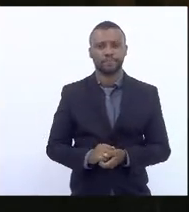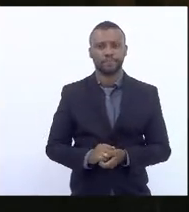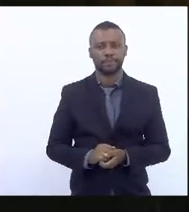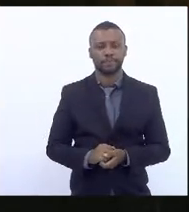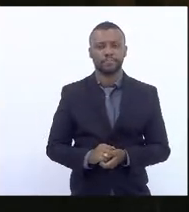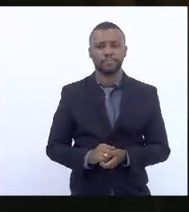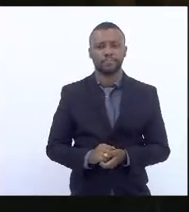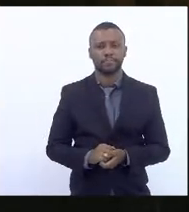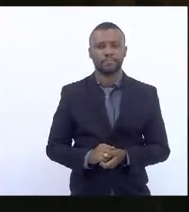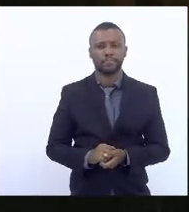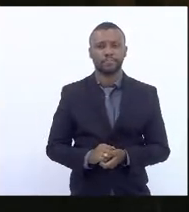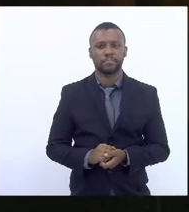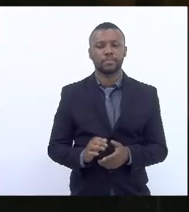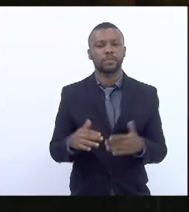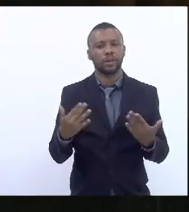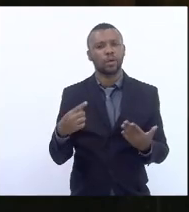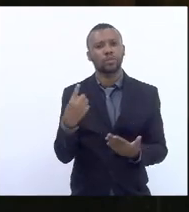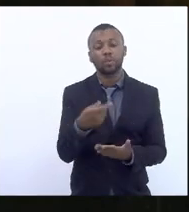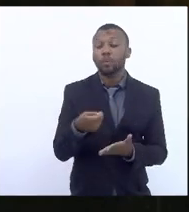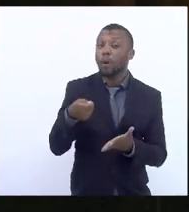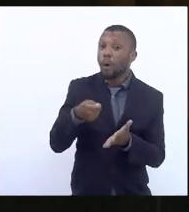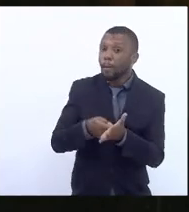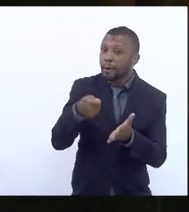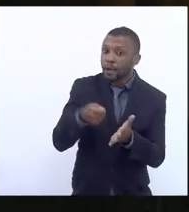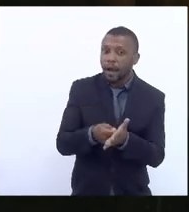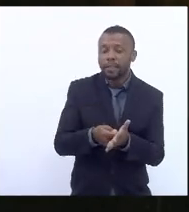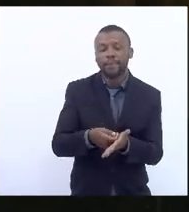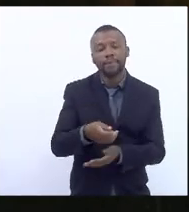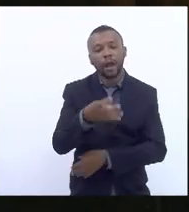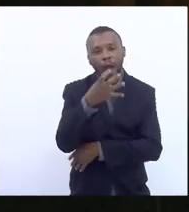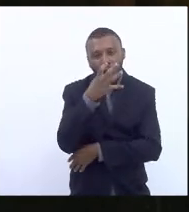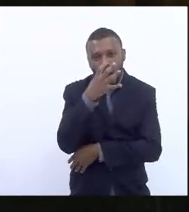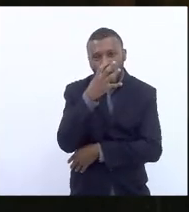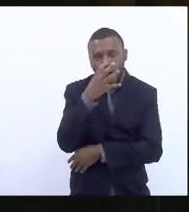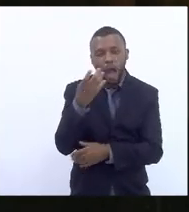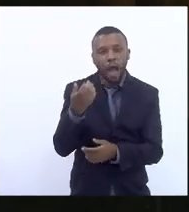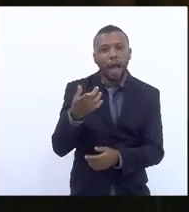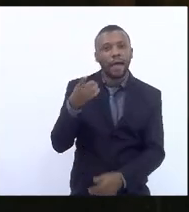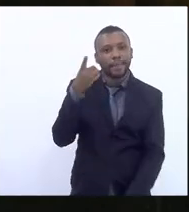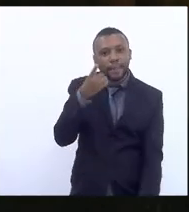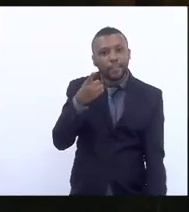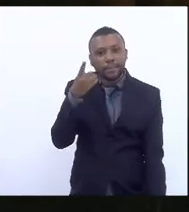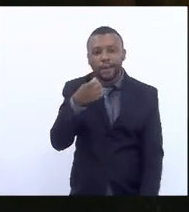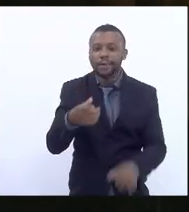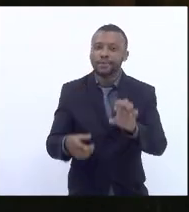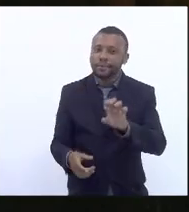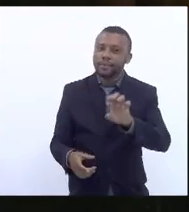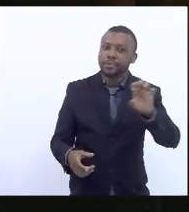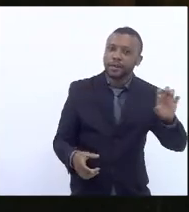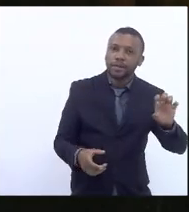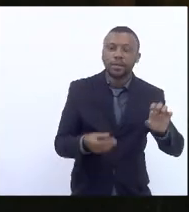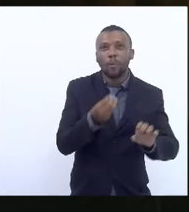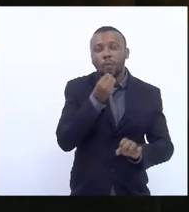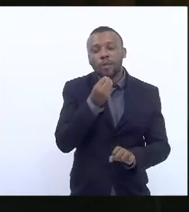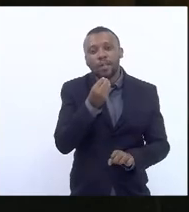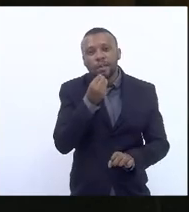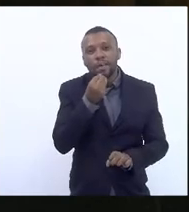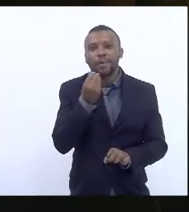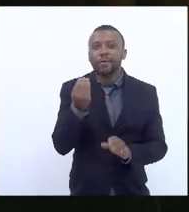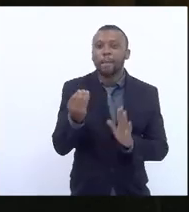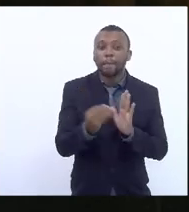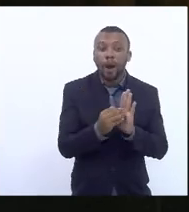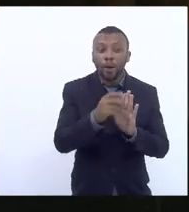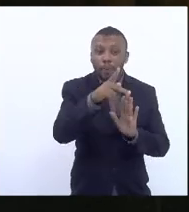aí, nós somos obrigados a ficar olhando deputados de esquerda que poderiam colocar o nosso projeto